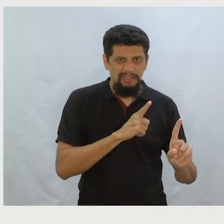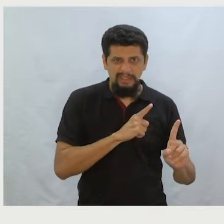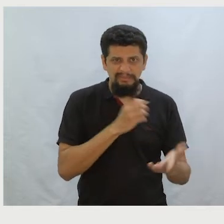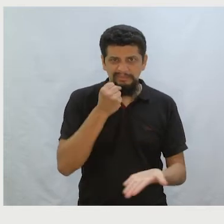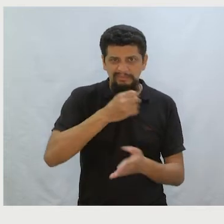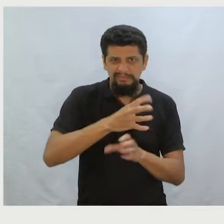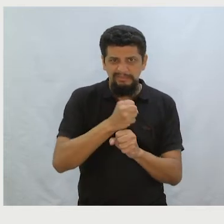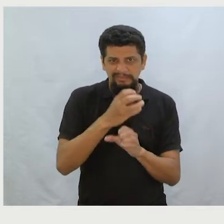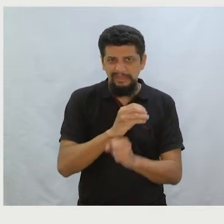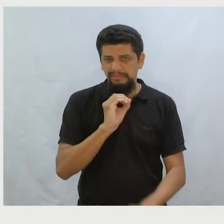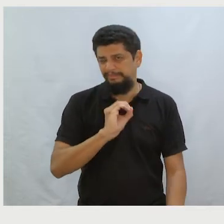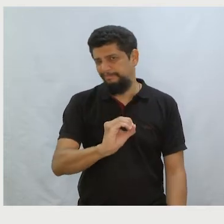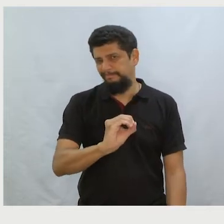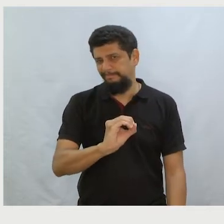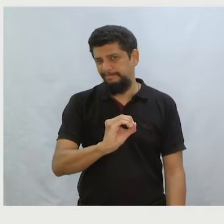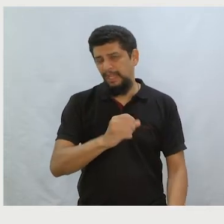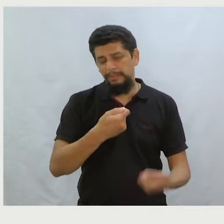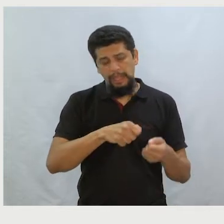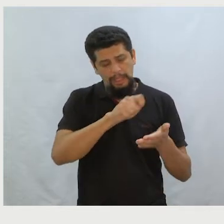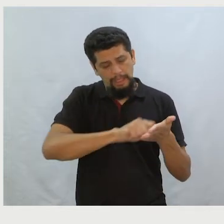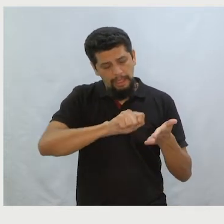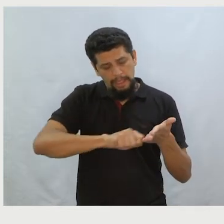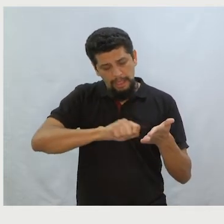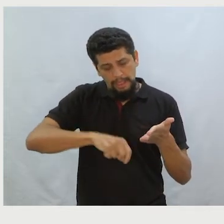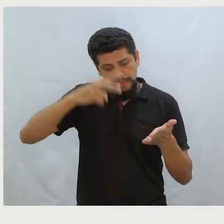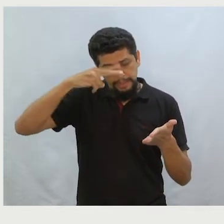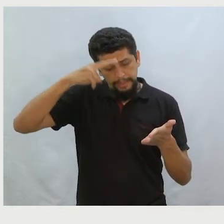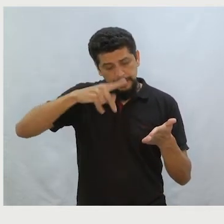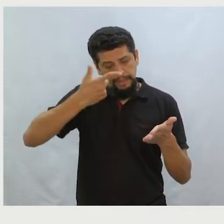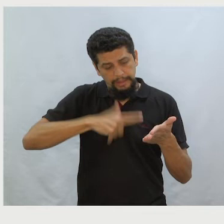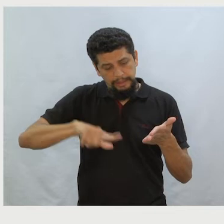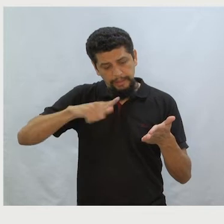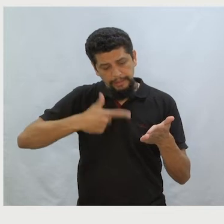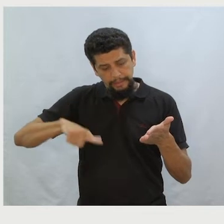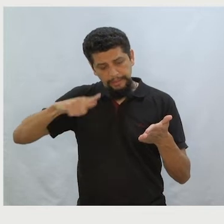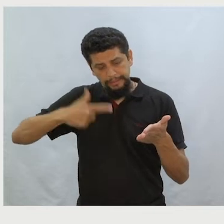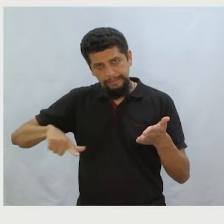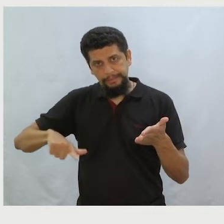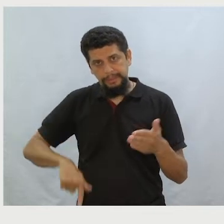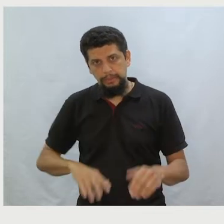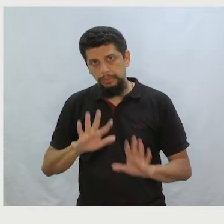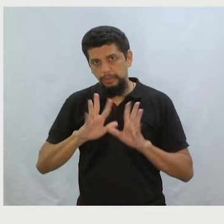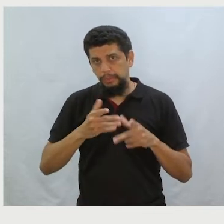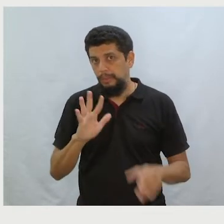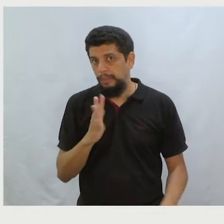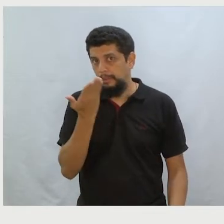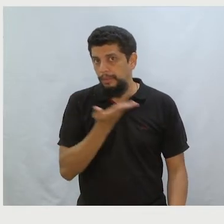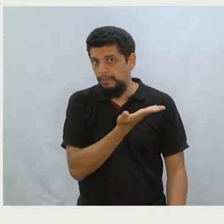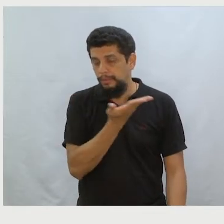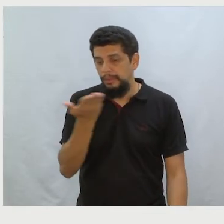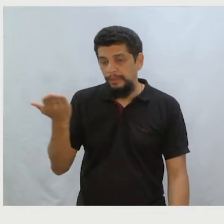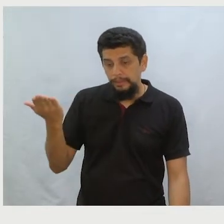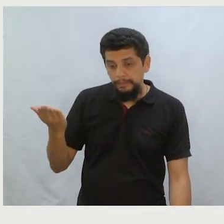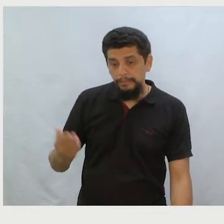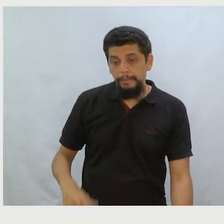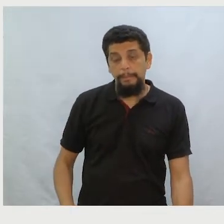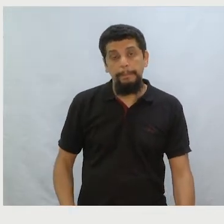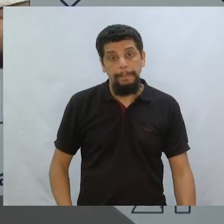eu tirei zero e tive que escrever Tod essa história contando tudo isso que aconteceu para